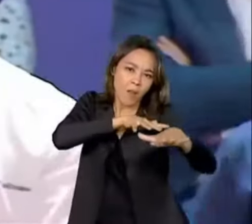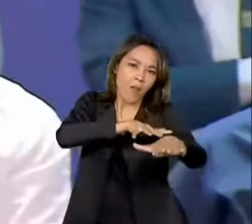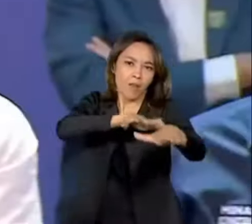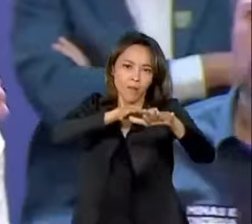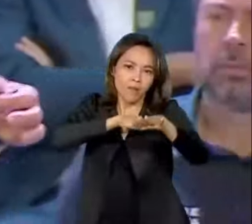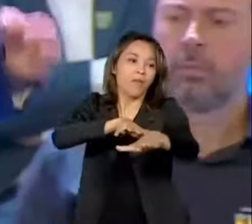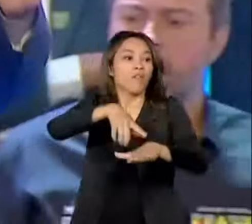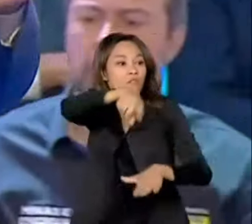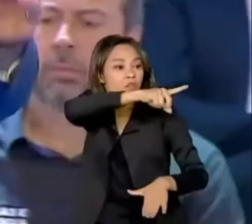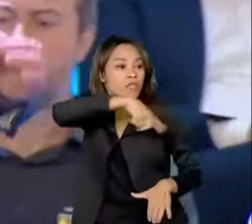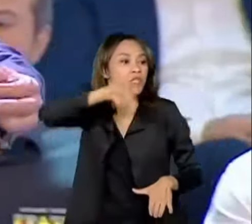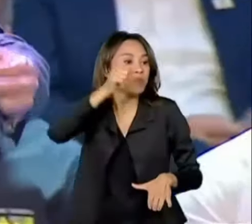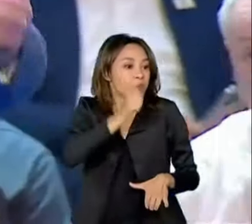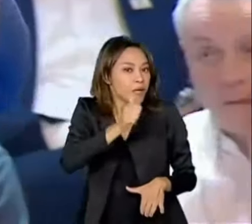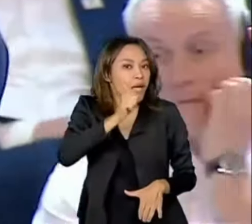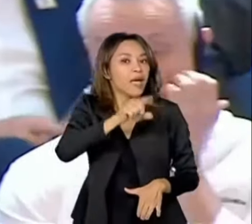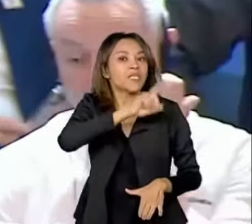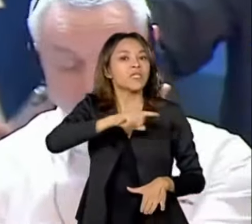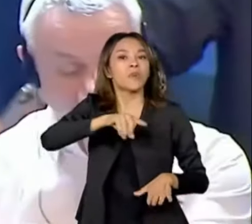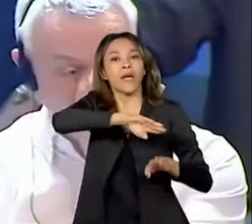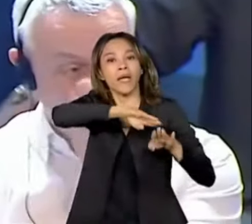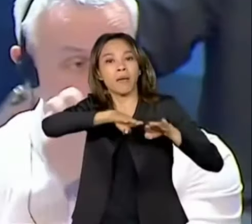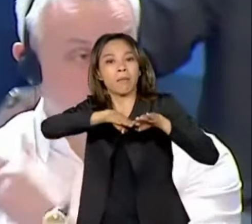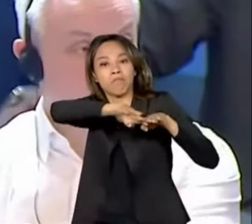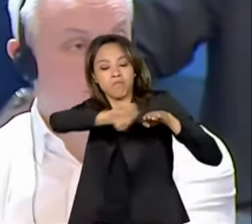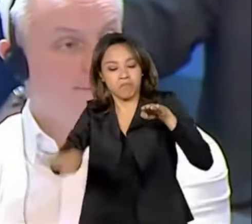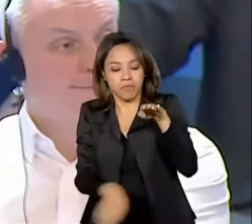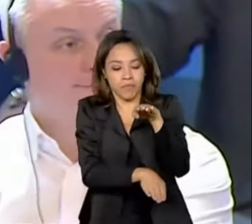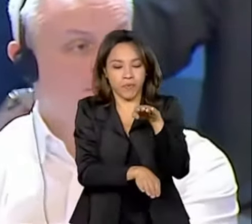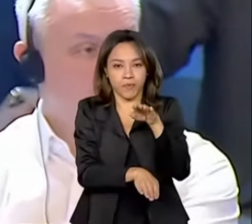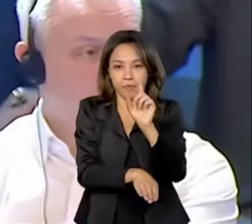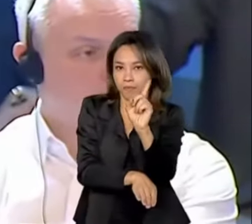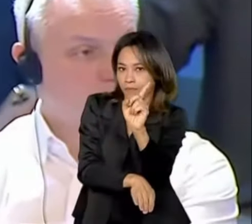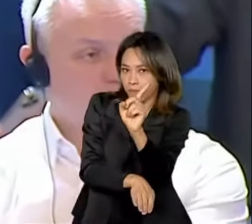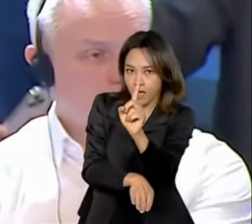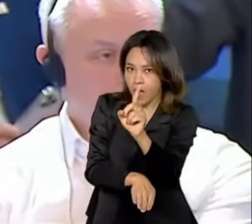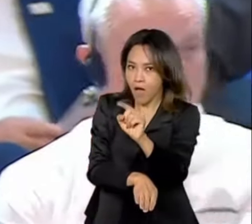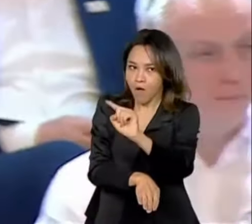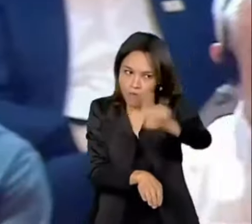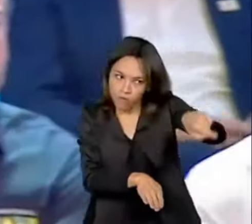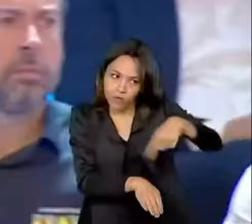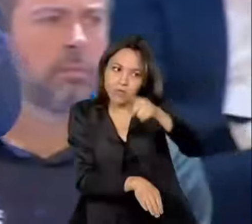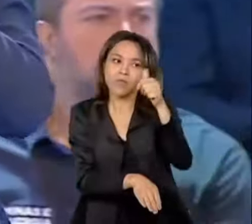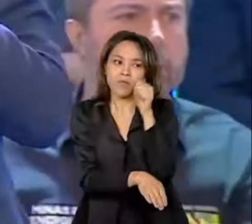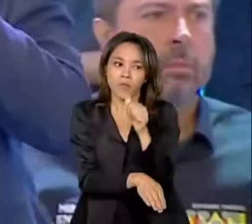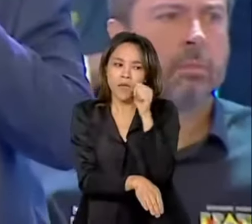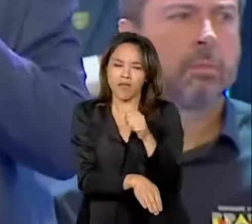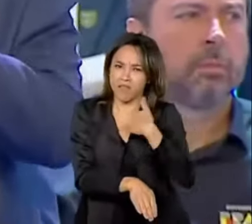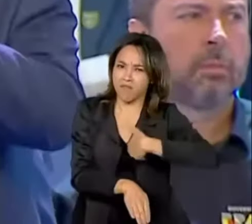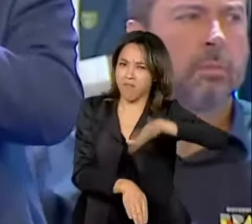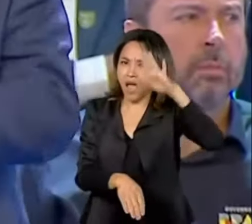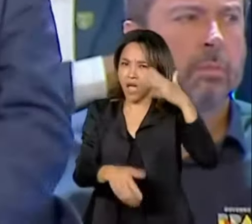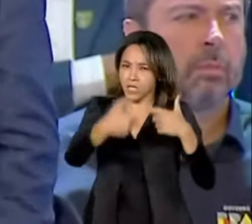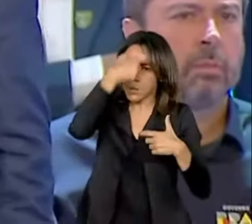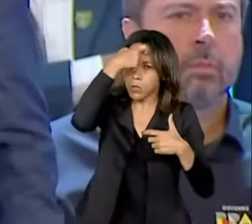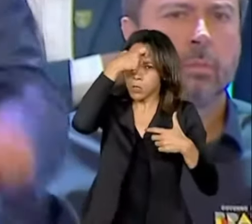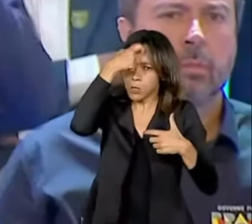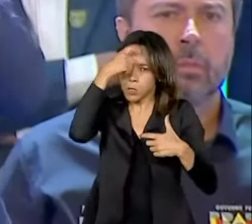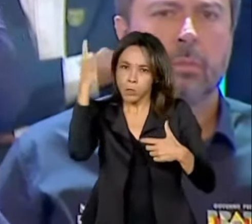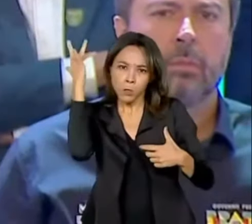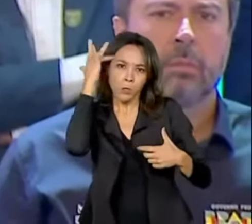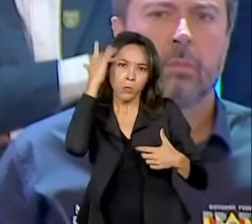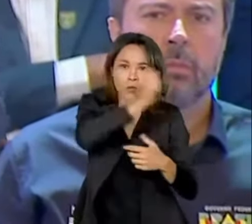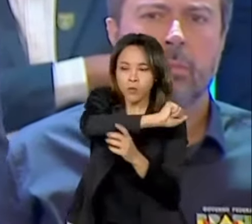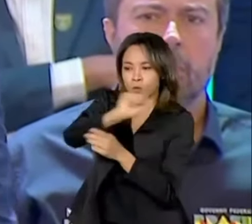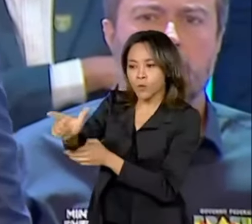vocês não são cidadãs de segunda categoria. Que vocês muitas vezes têm mais capacidade que os homens, têm